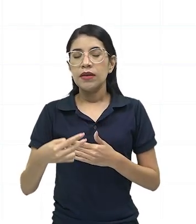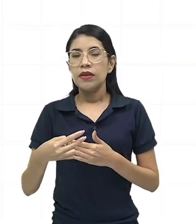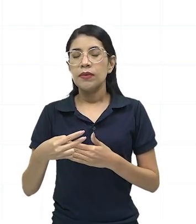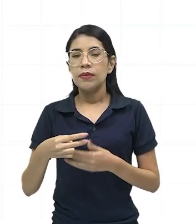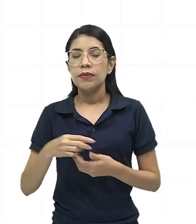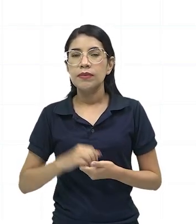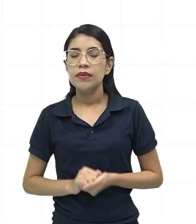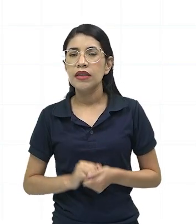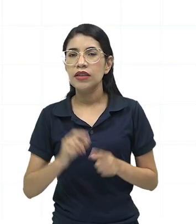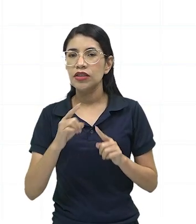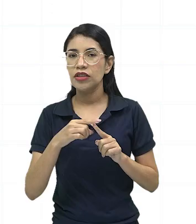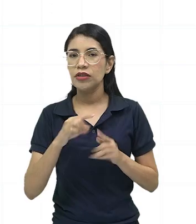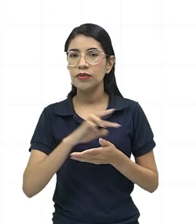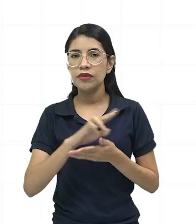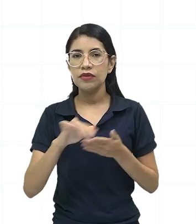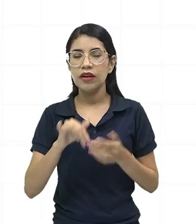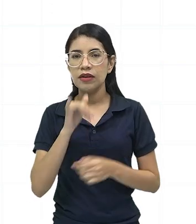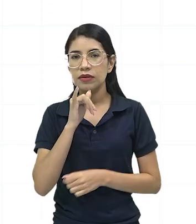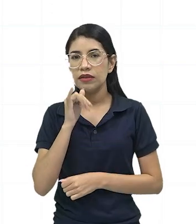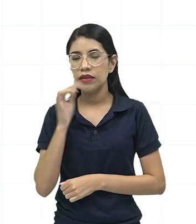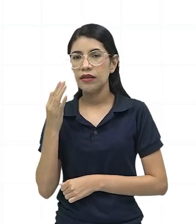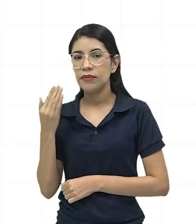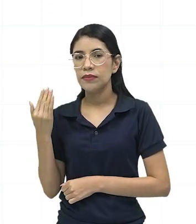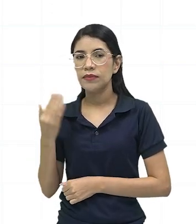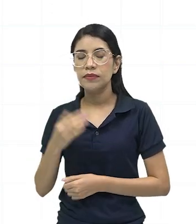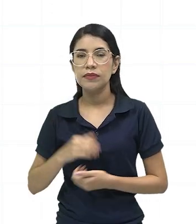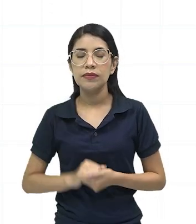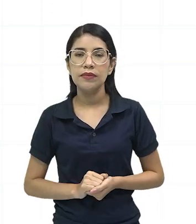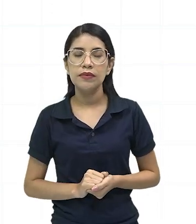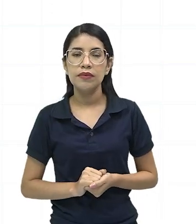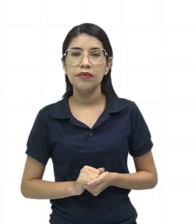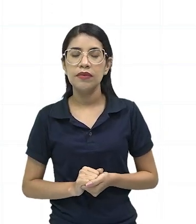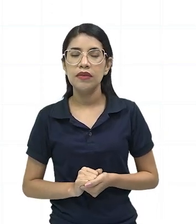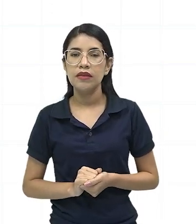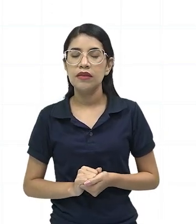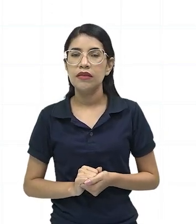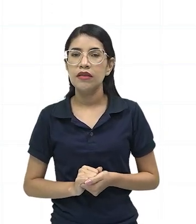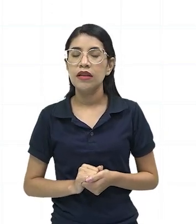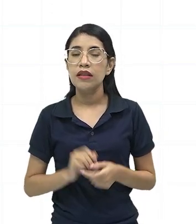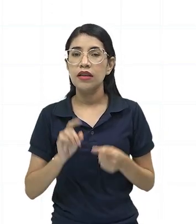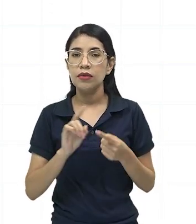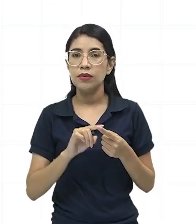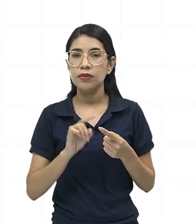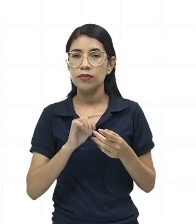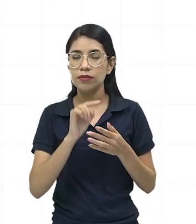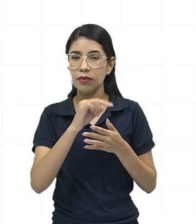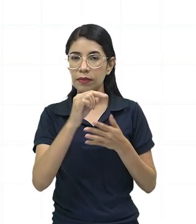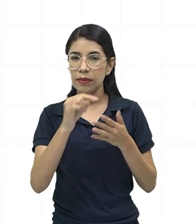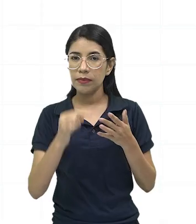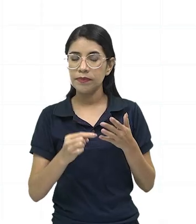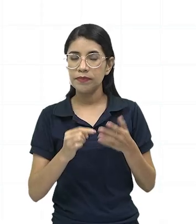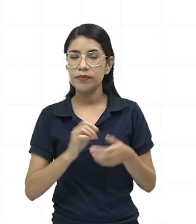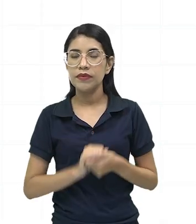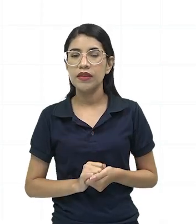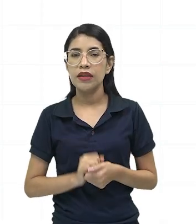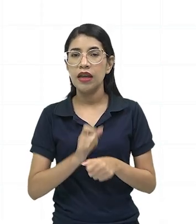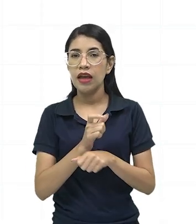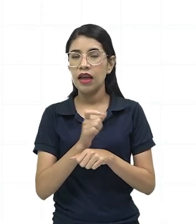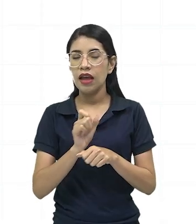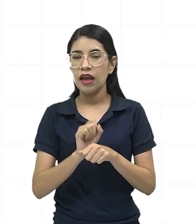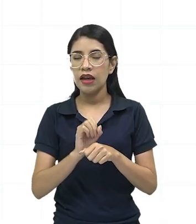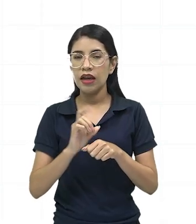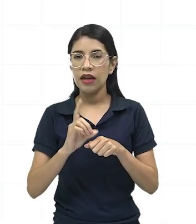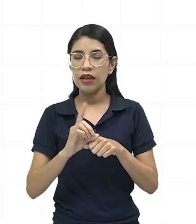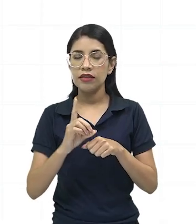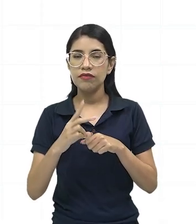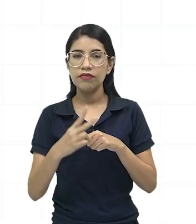temos tipos, como, por exemplo, as conjunções subordinativas adverbiais. Como elas são adverbiais,